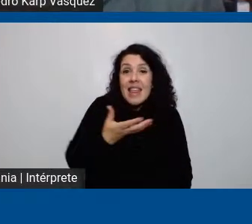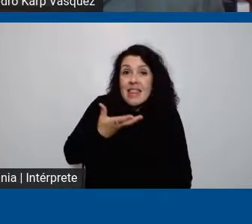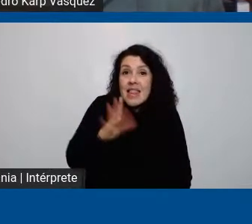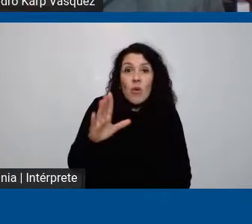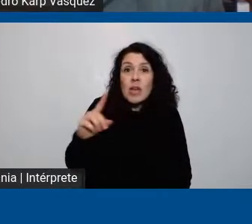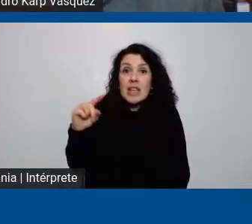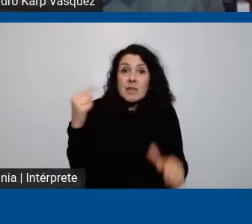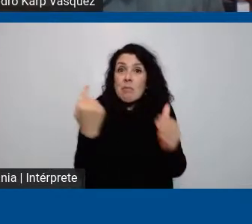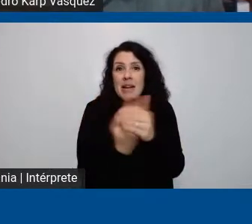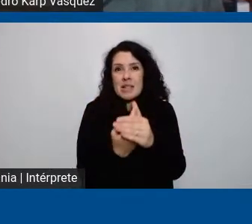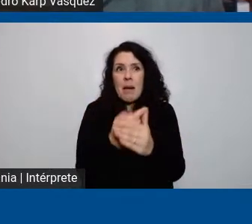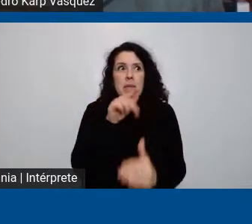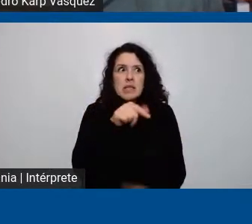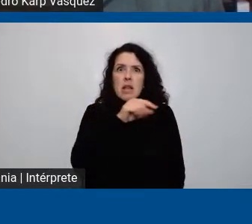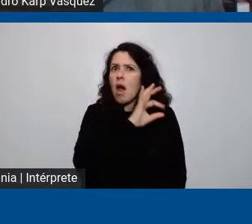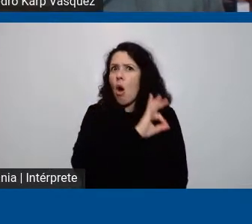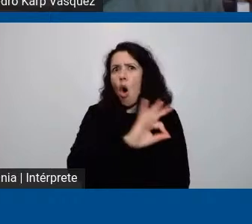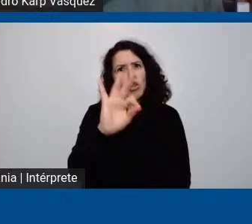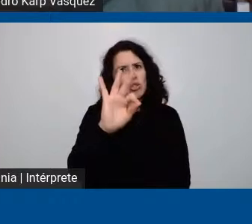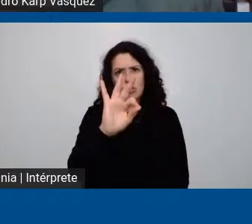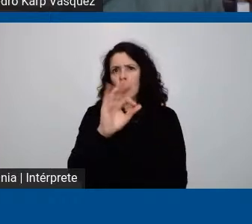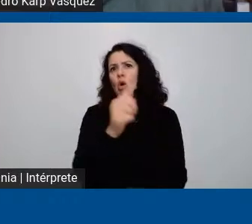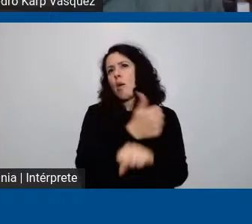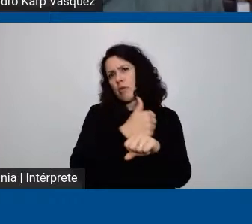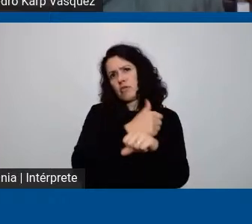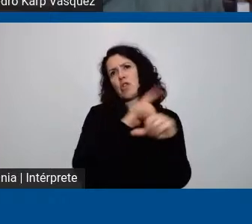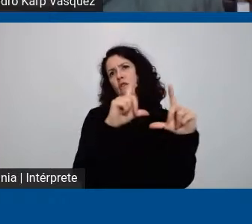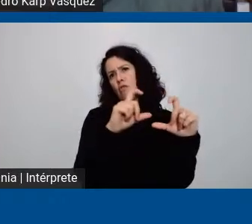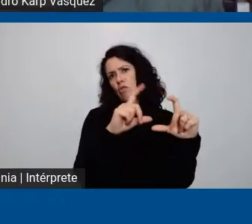é ótimo como fotógrafo, né?